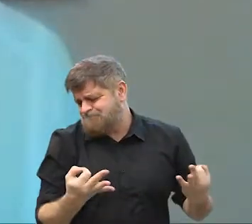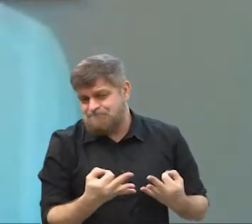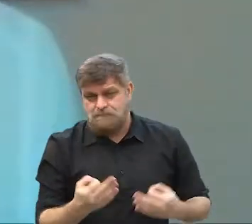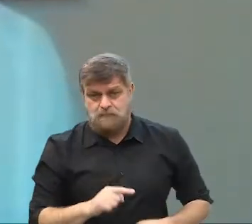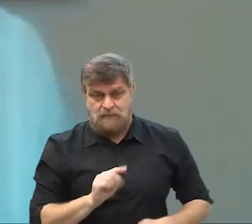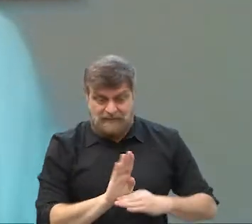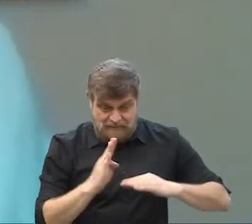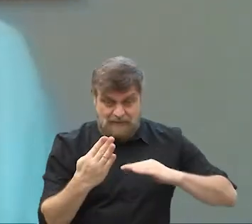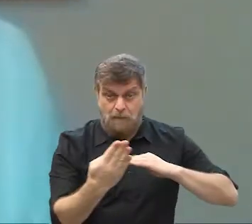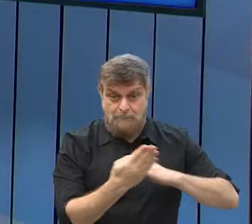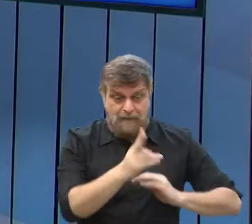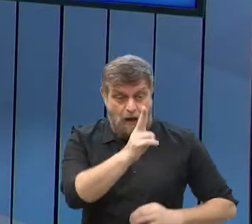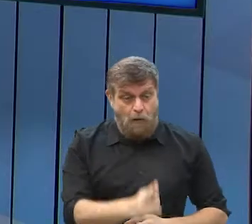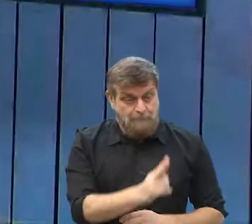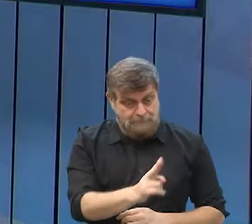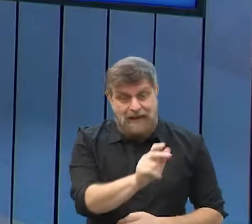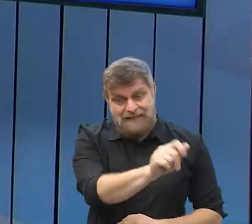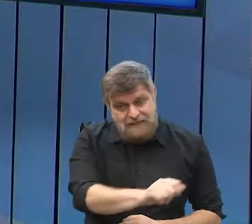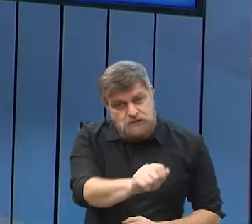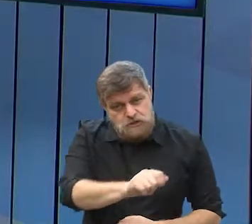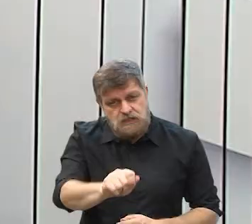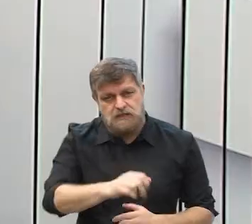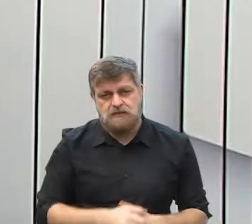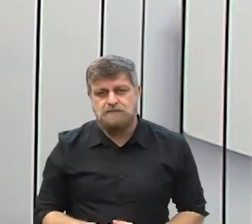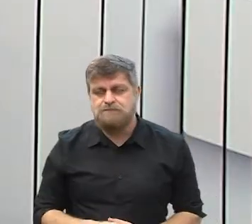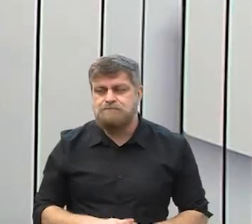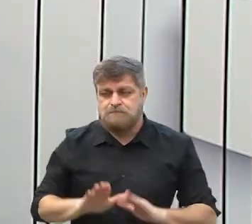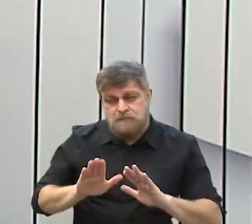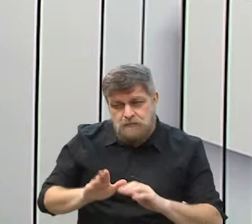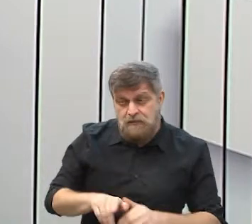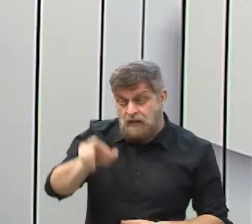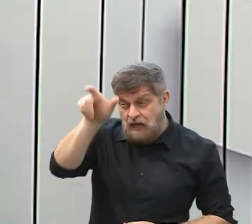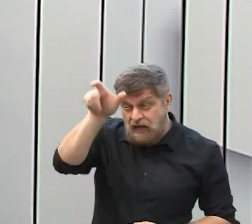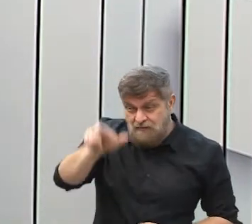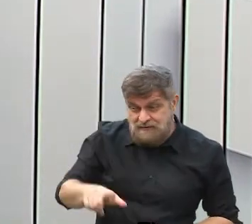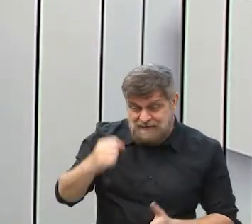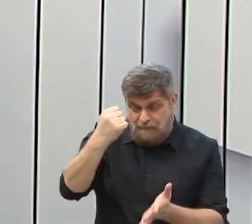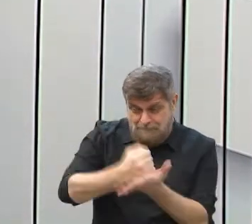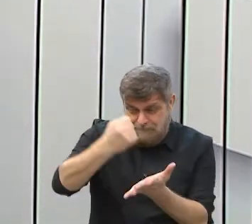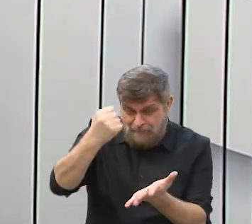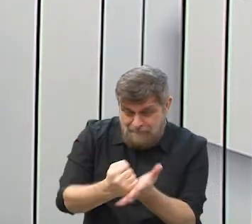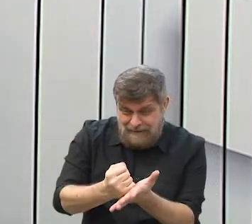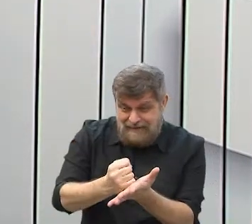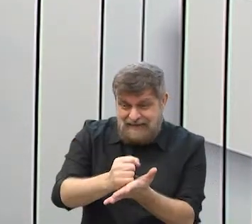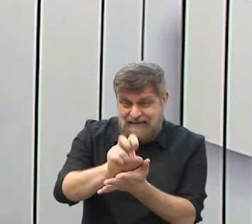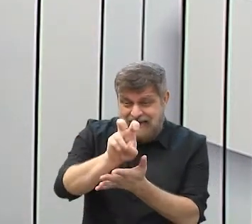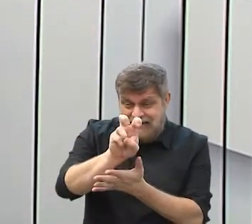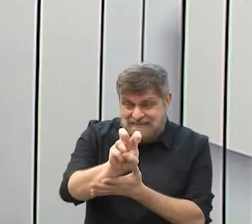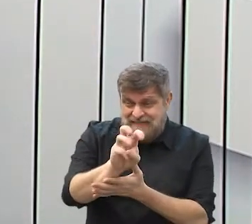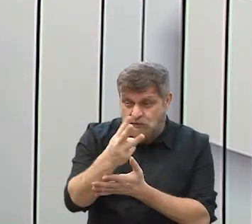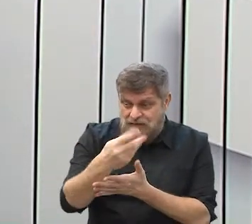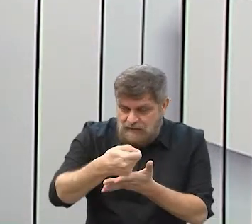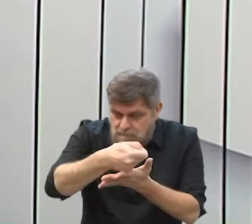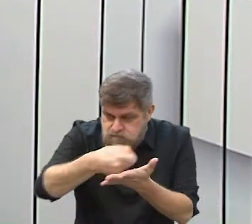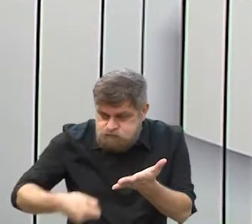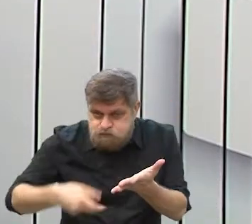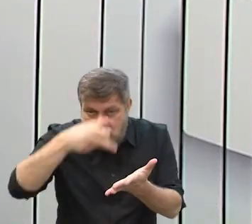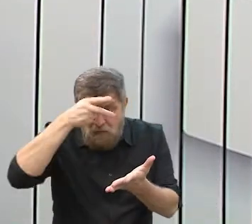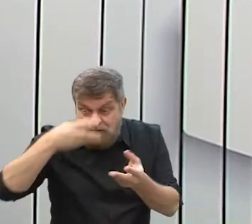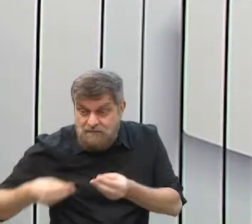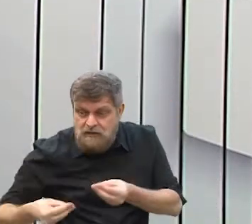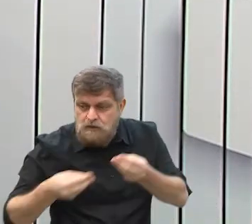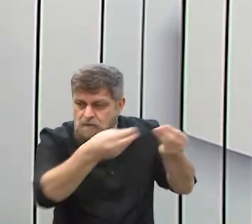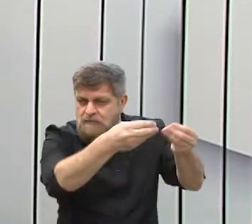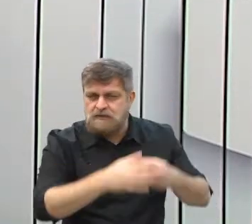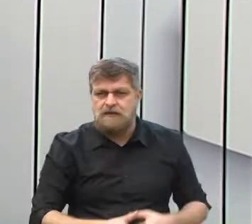ali na região. O senhor este ano já protocolou 53 indicações ao Executivo, isto